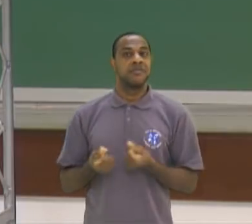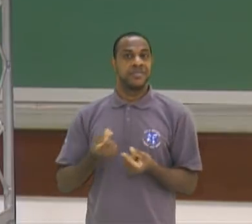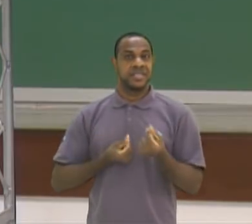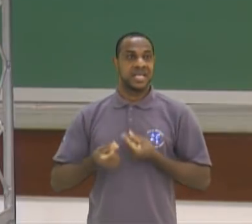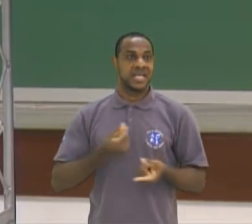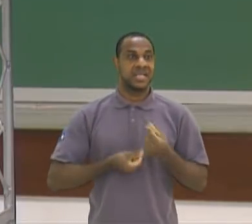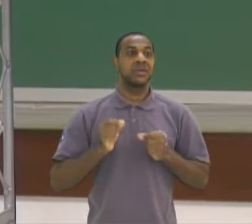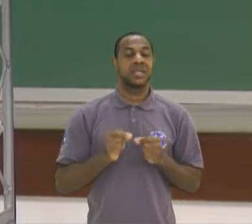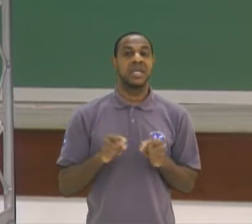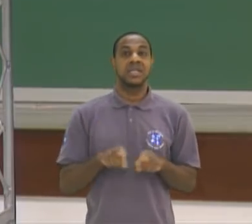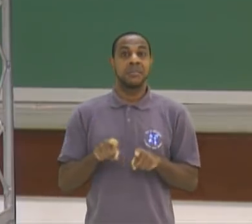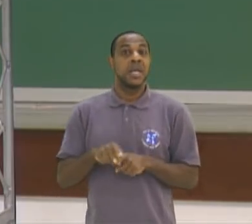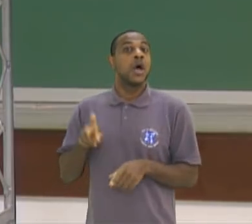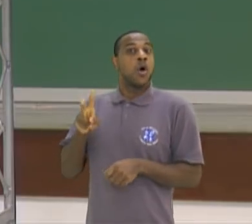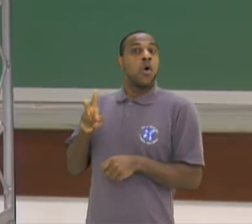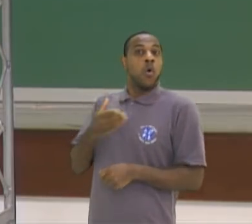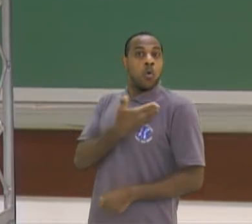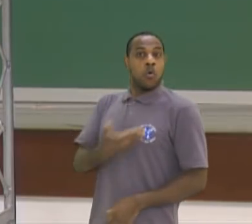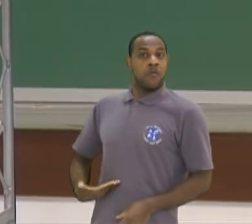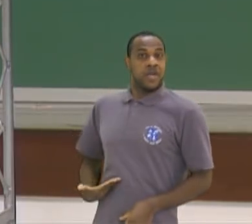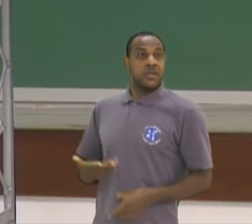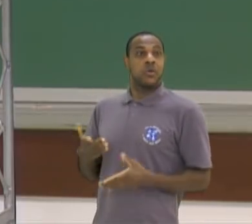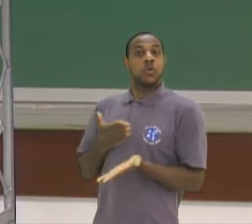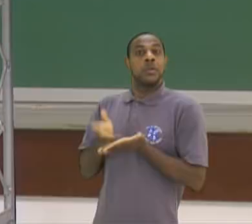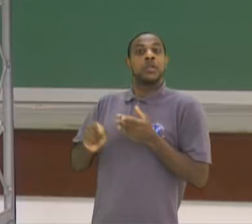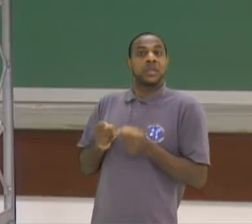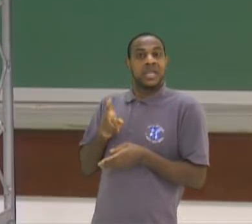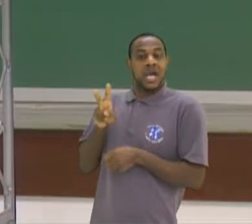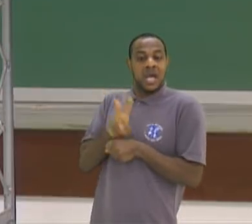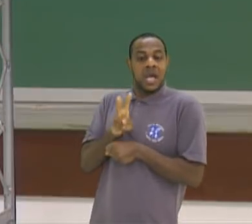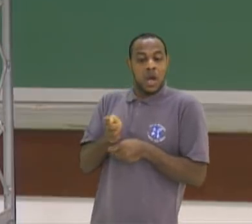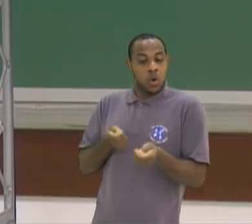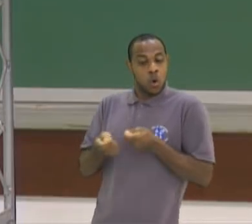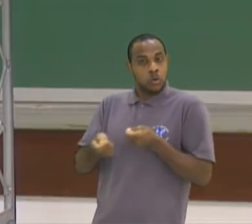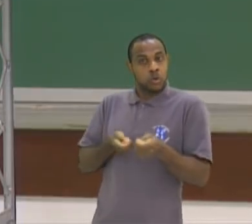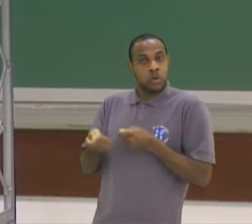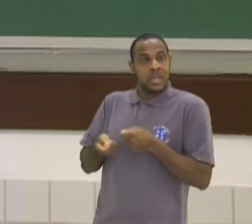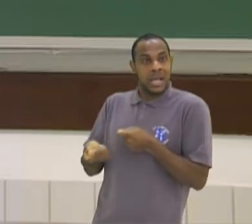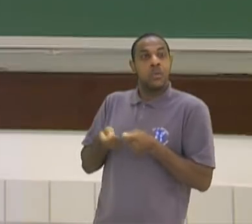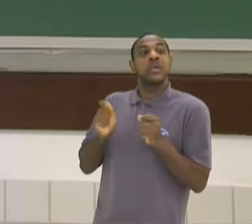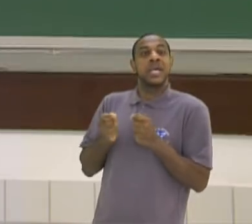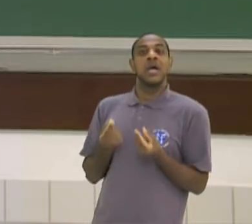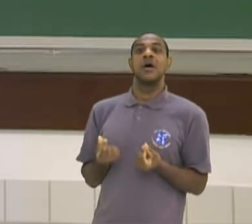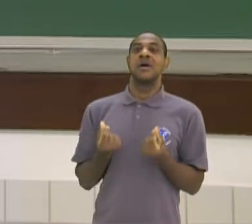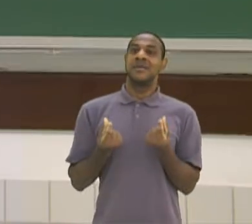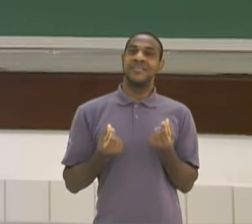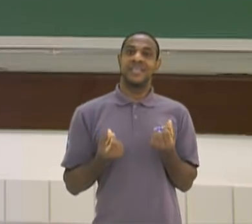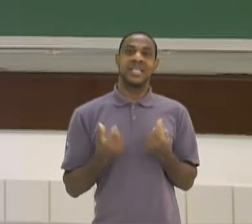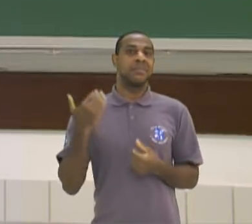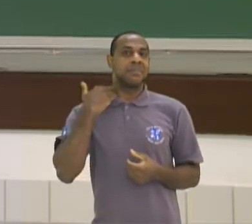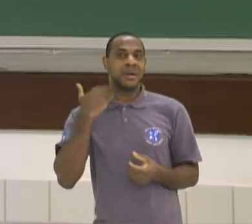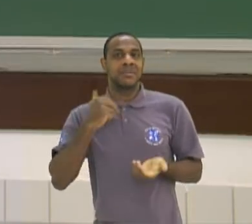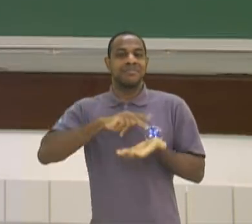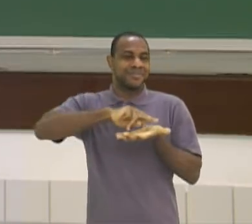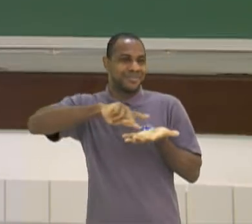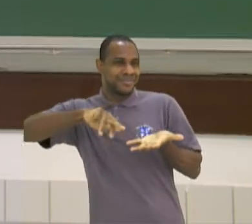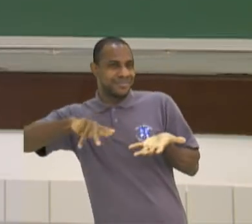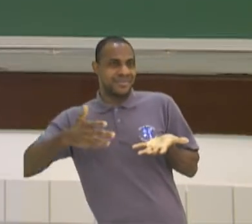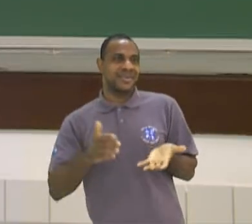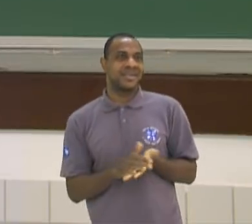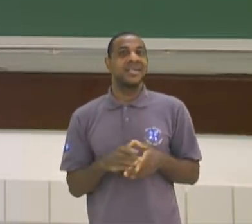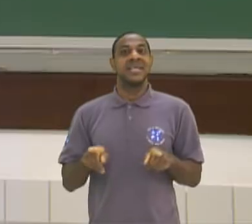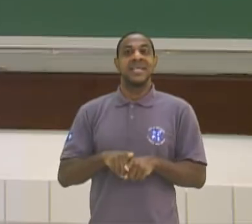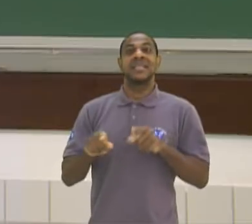governo passou a controlar o setor financeiro no Chile. Ainda como medidas, a criação de um sistema público